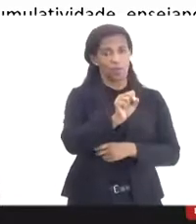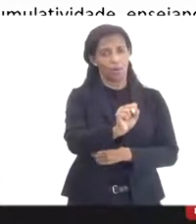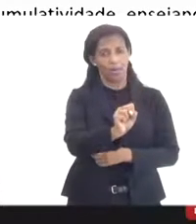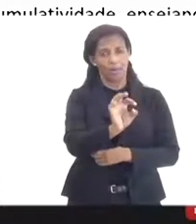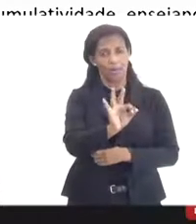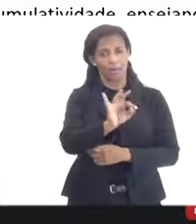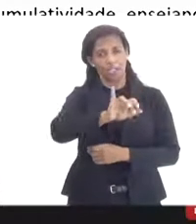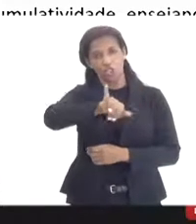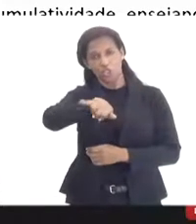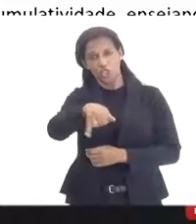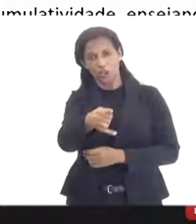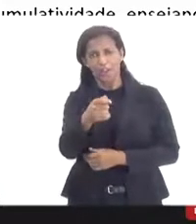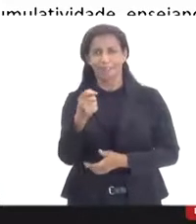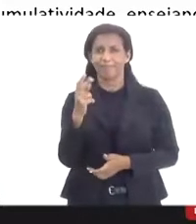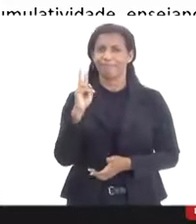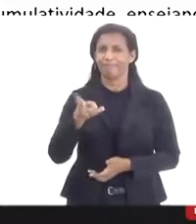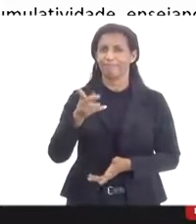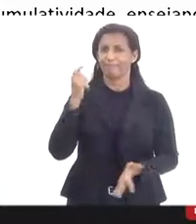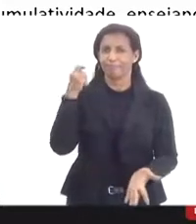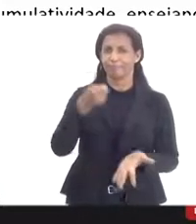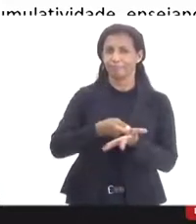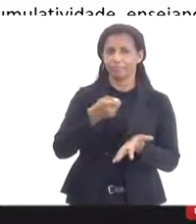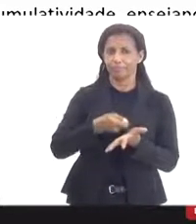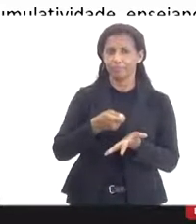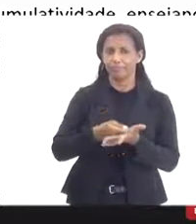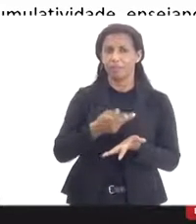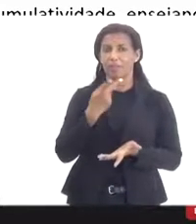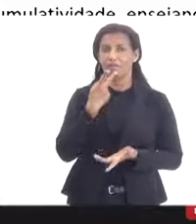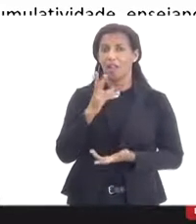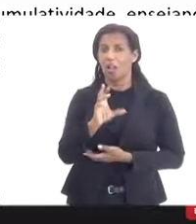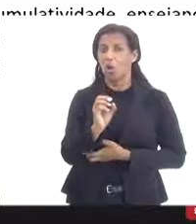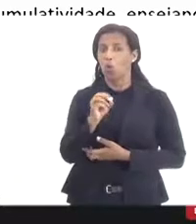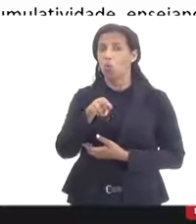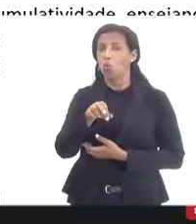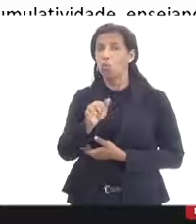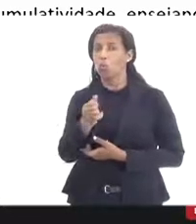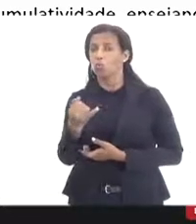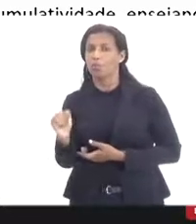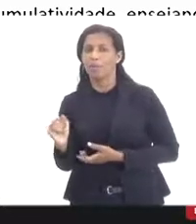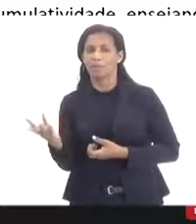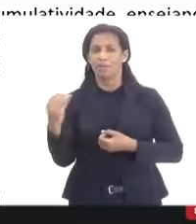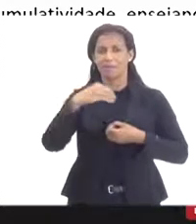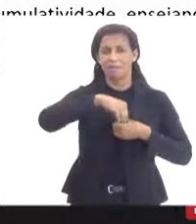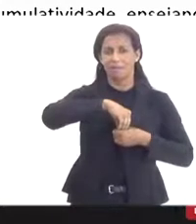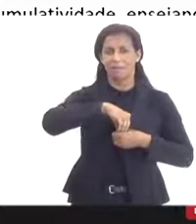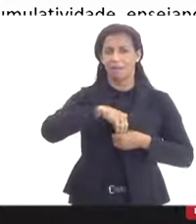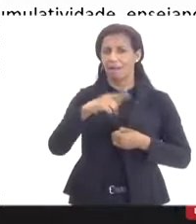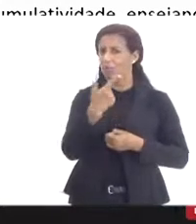sempre bate para falar que esse requisito de consumir e integrar não tem mais previsão legal,